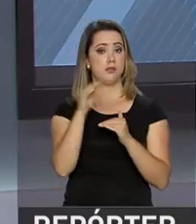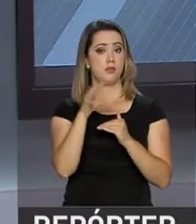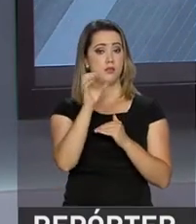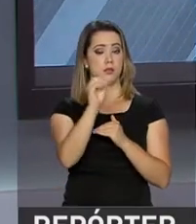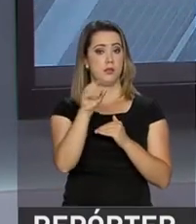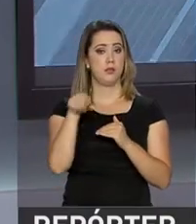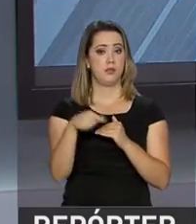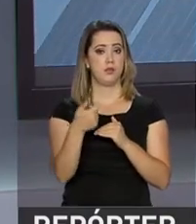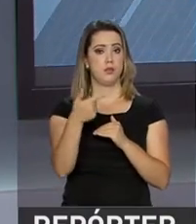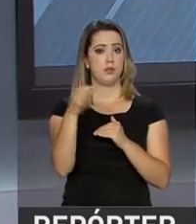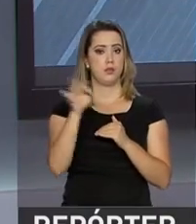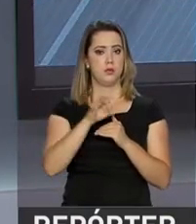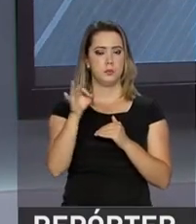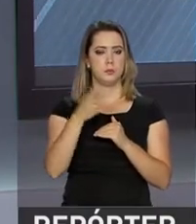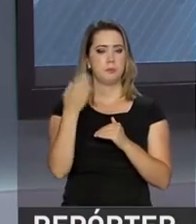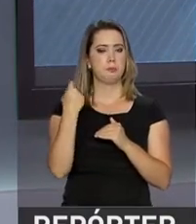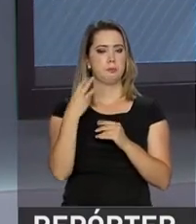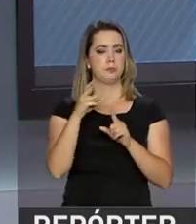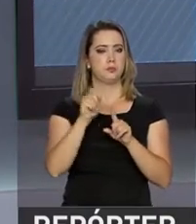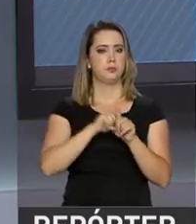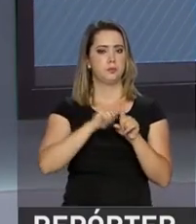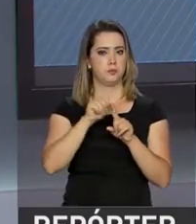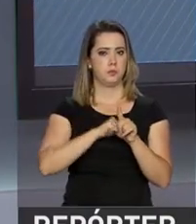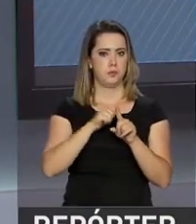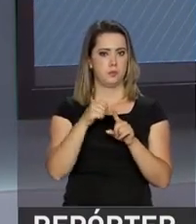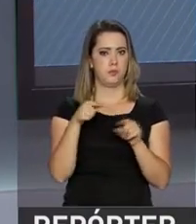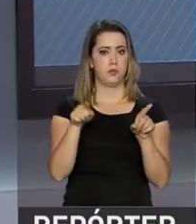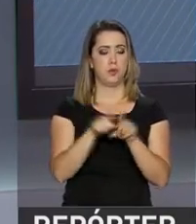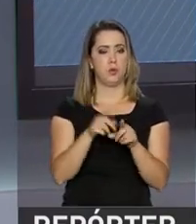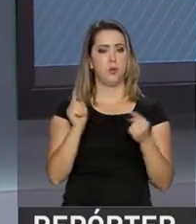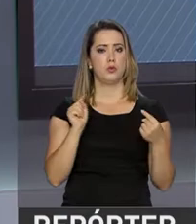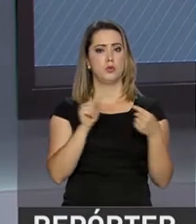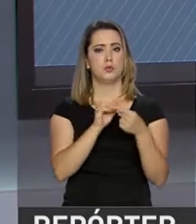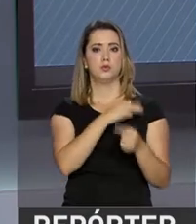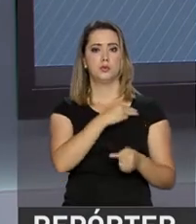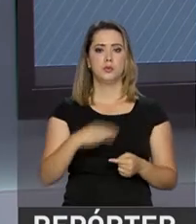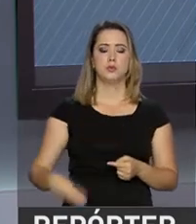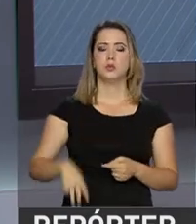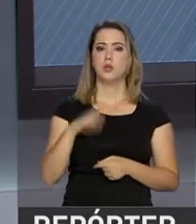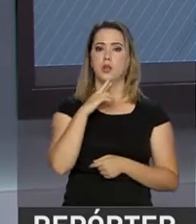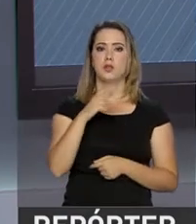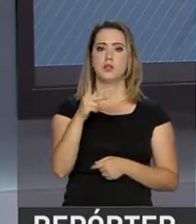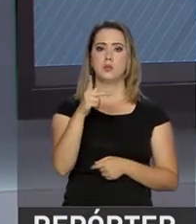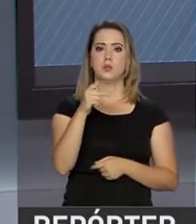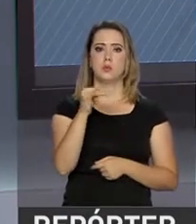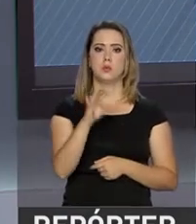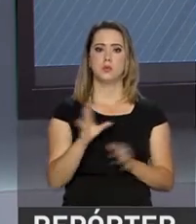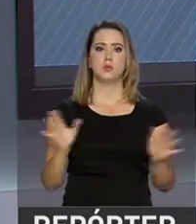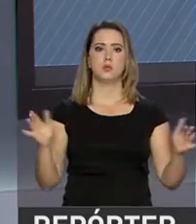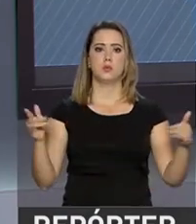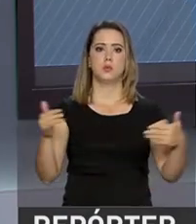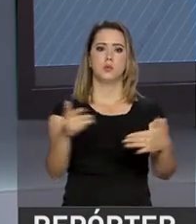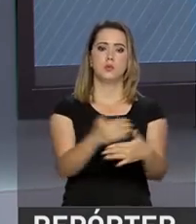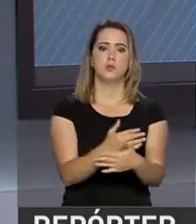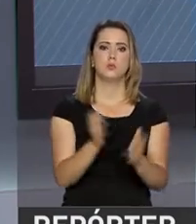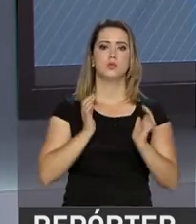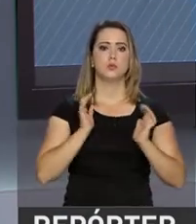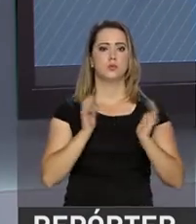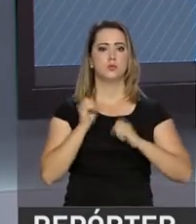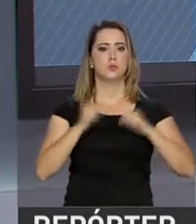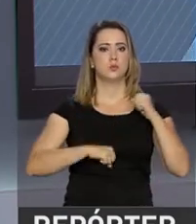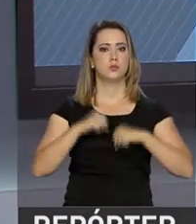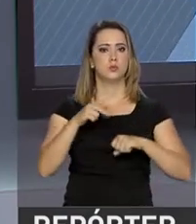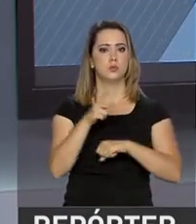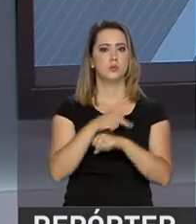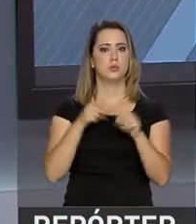0,2 por cento no último trimestre de acordo com o ministro o resultado do pib que é a soma de todas as riquezas produzidas no